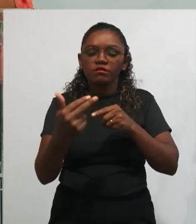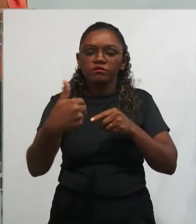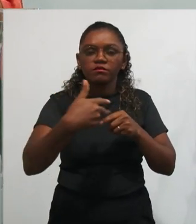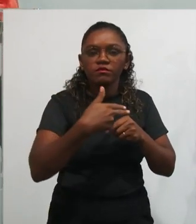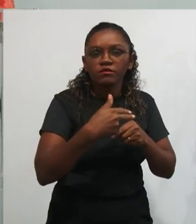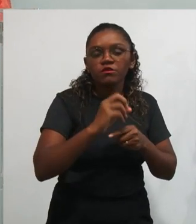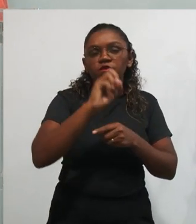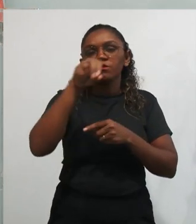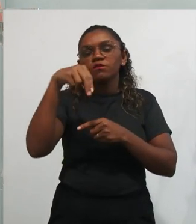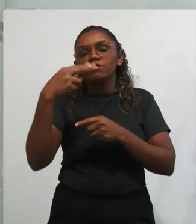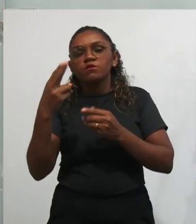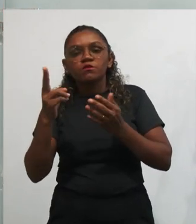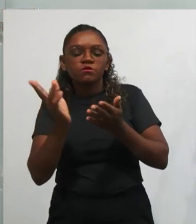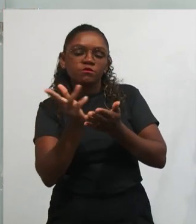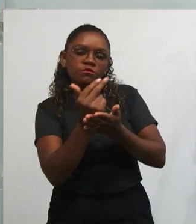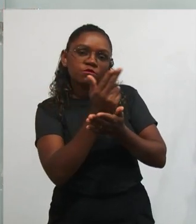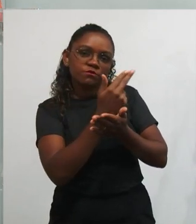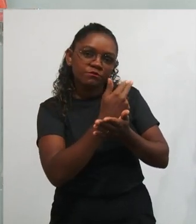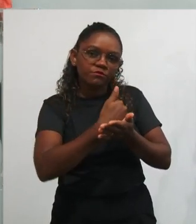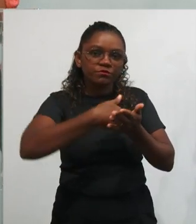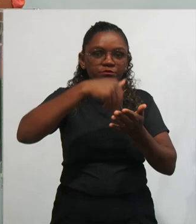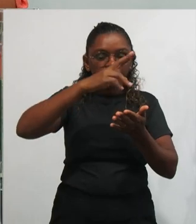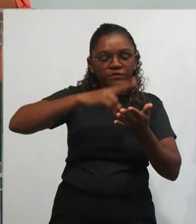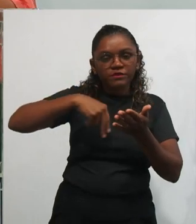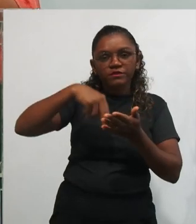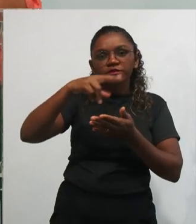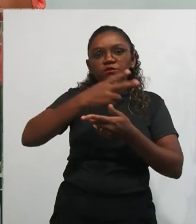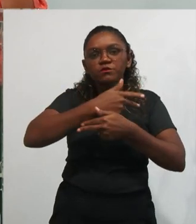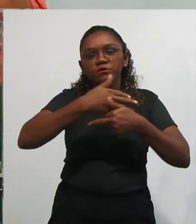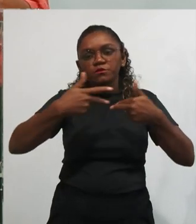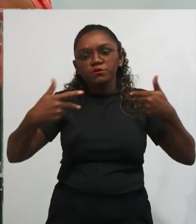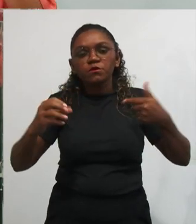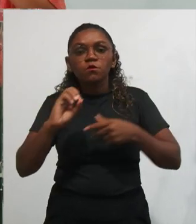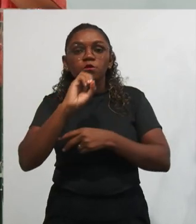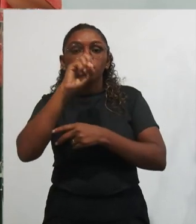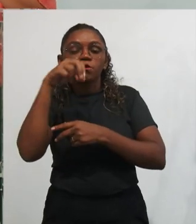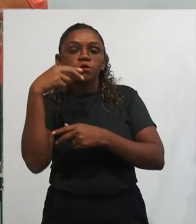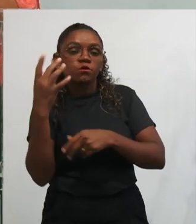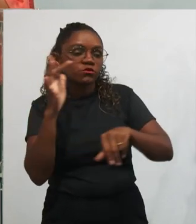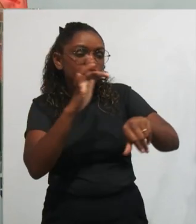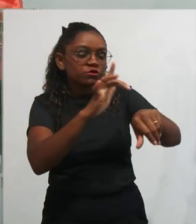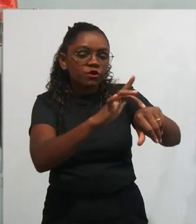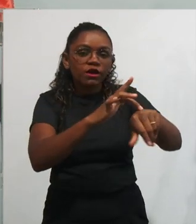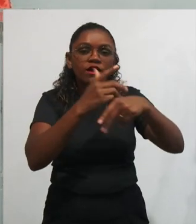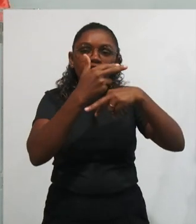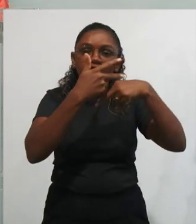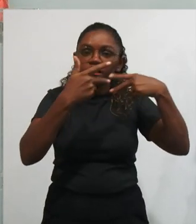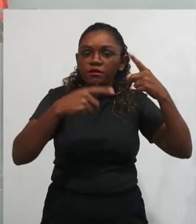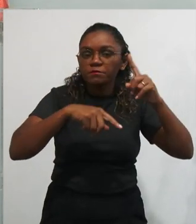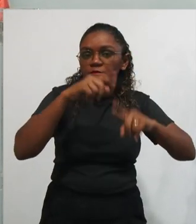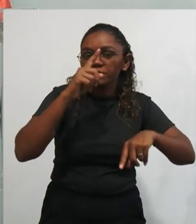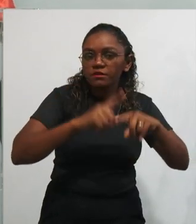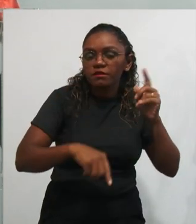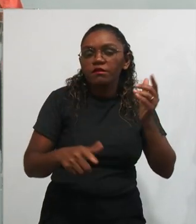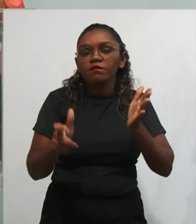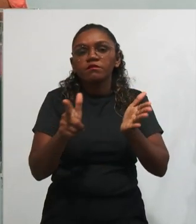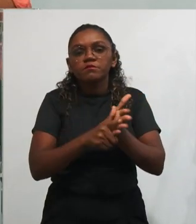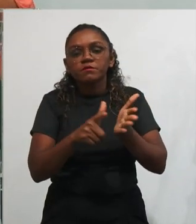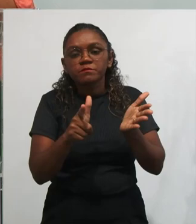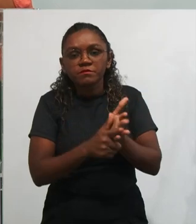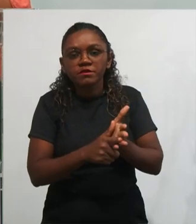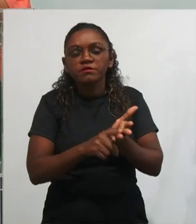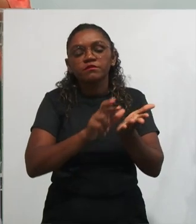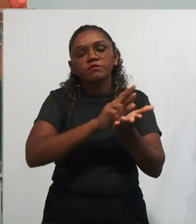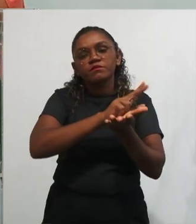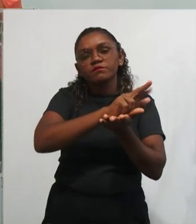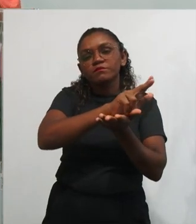é a pintura é o toque das texturas diferentes é o manuseio do Papel